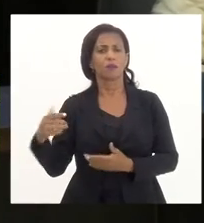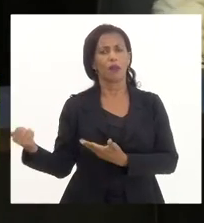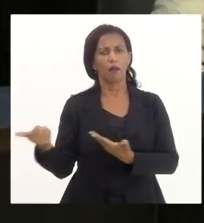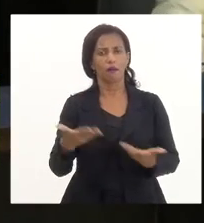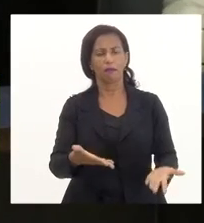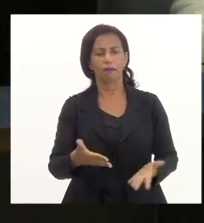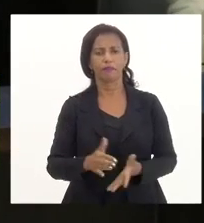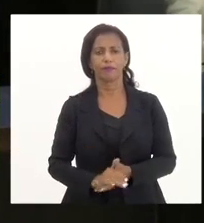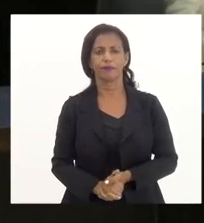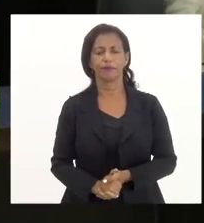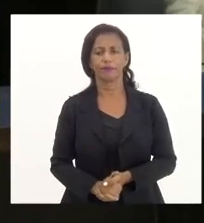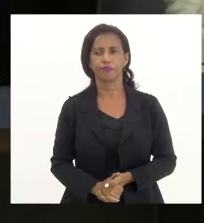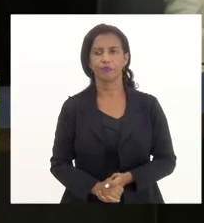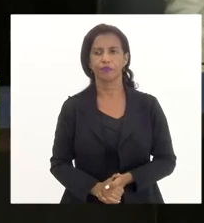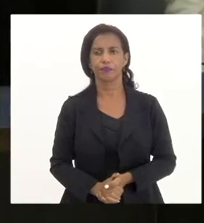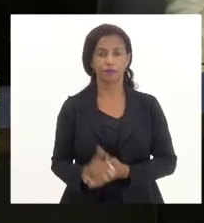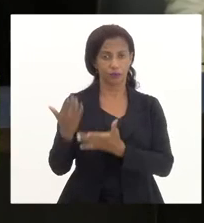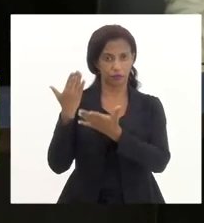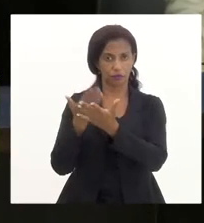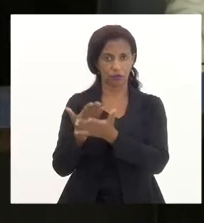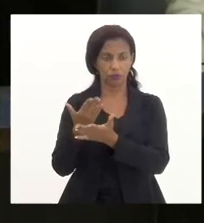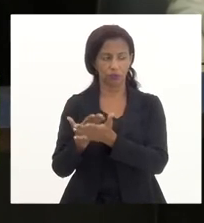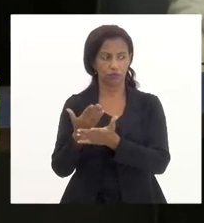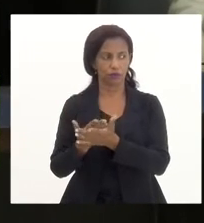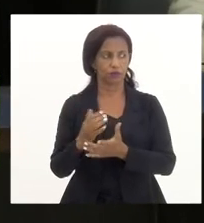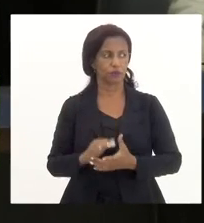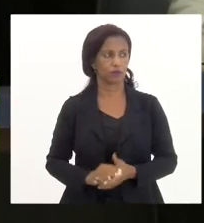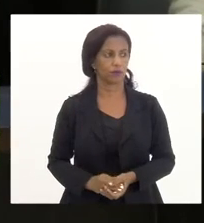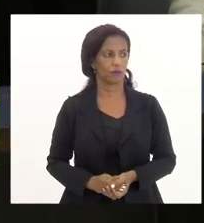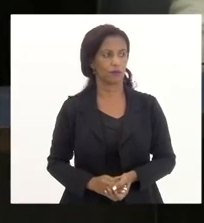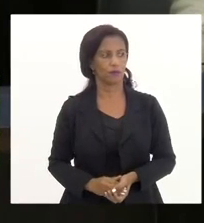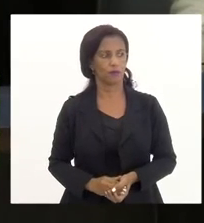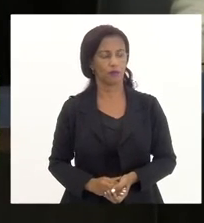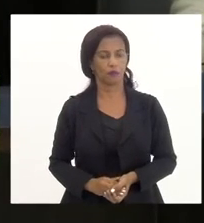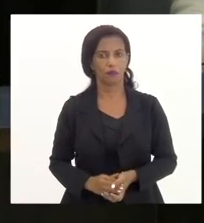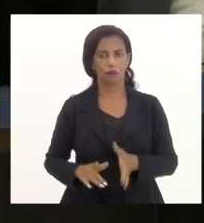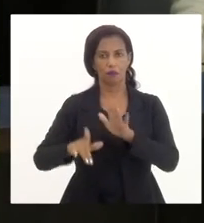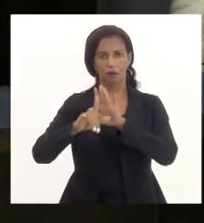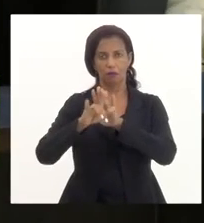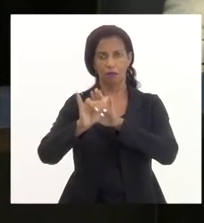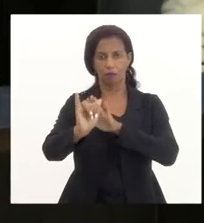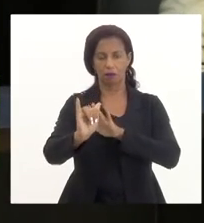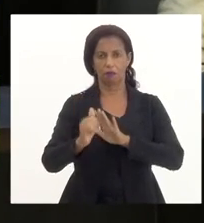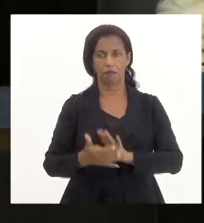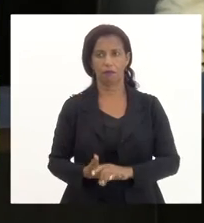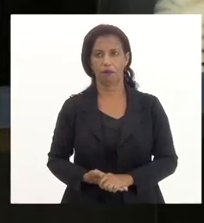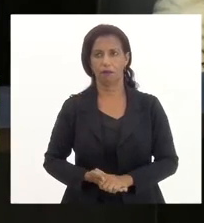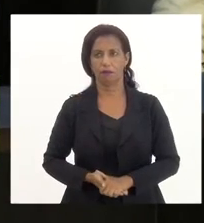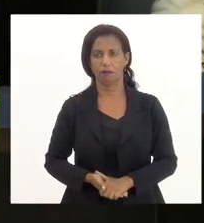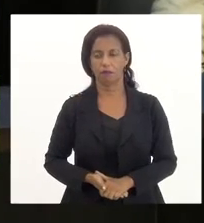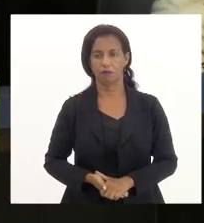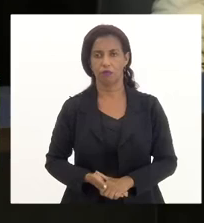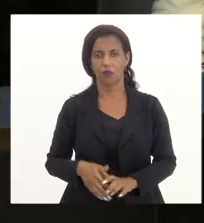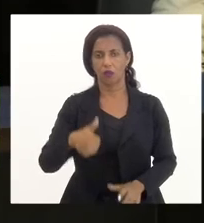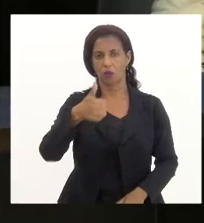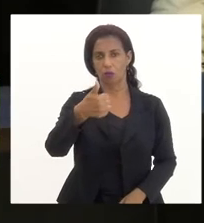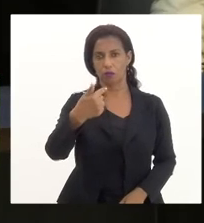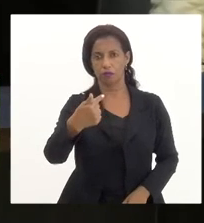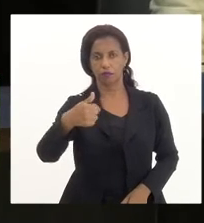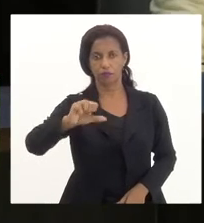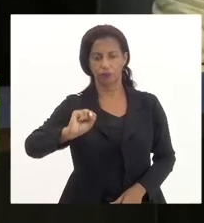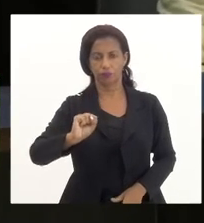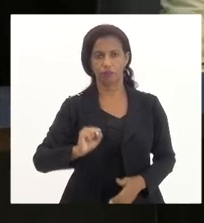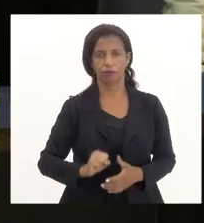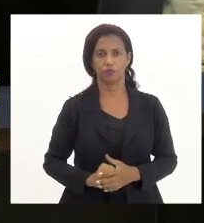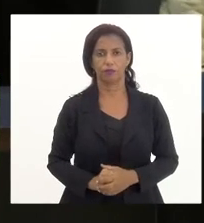traz estudando né a a lei né 178